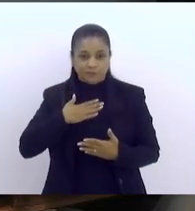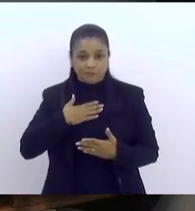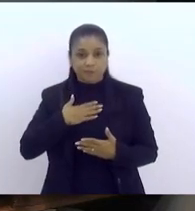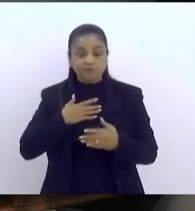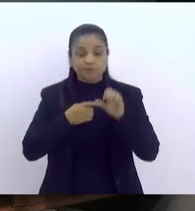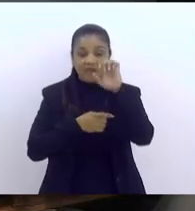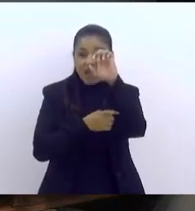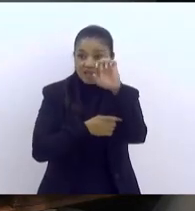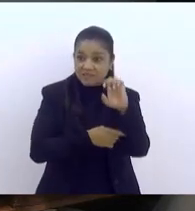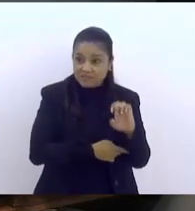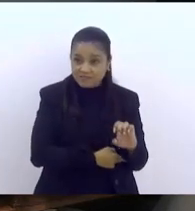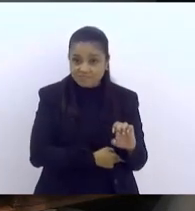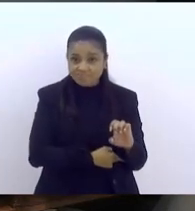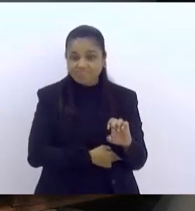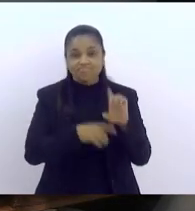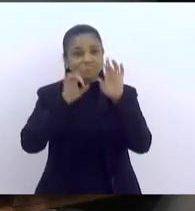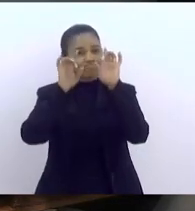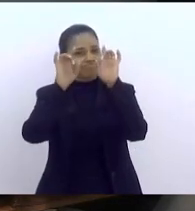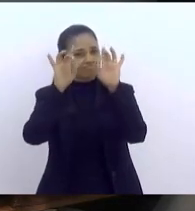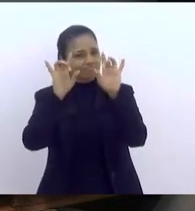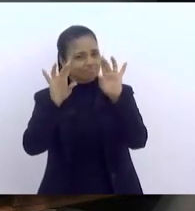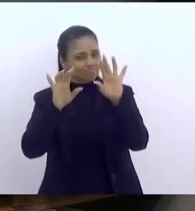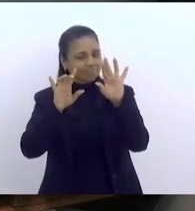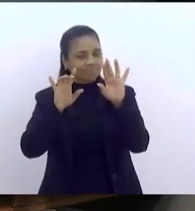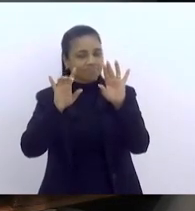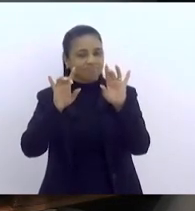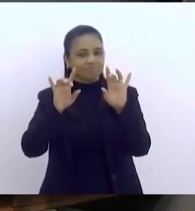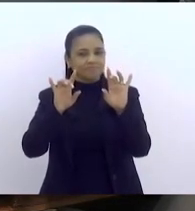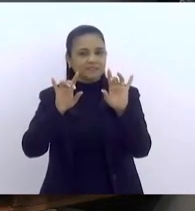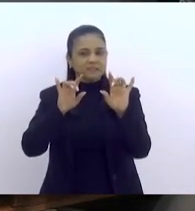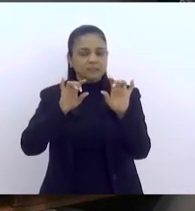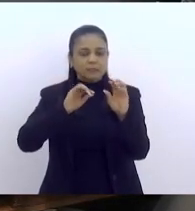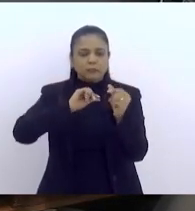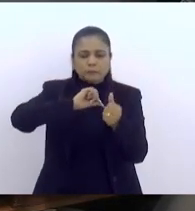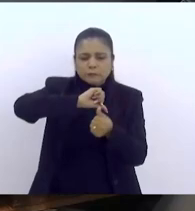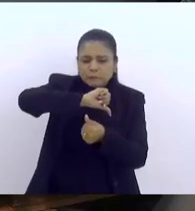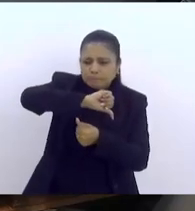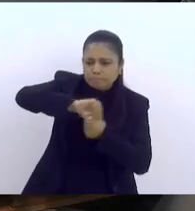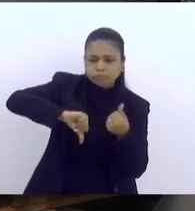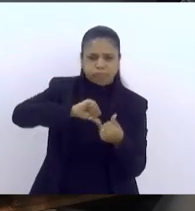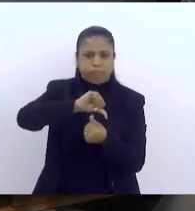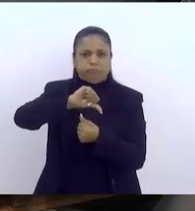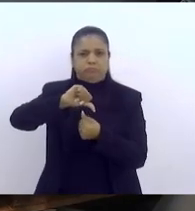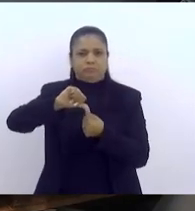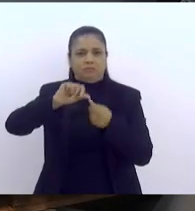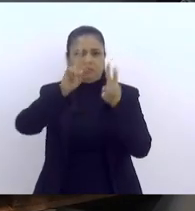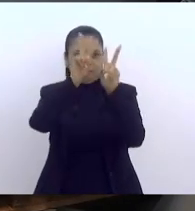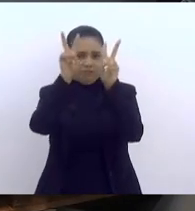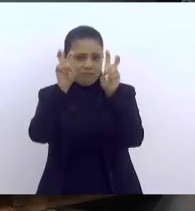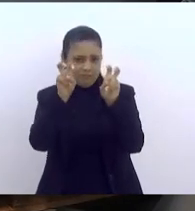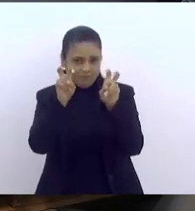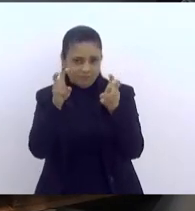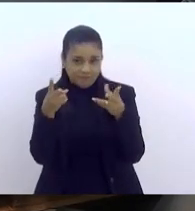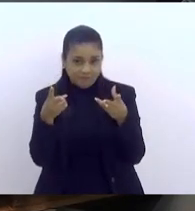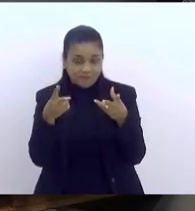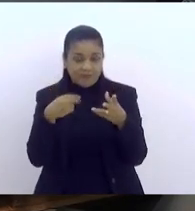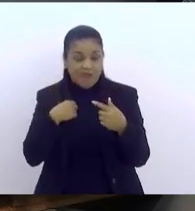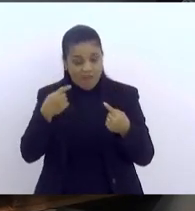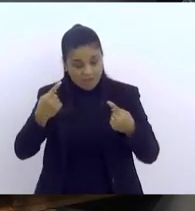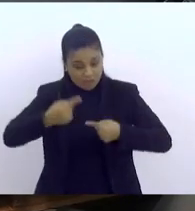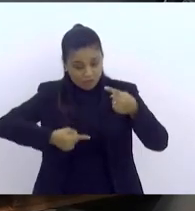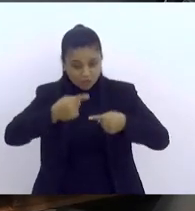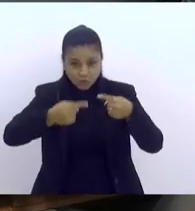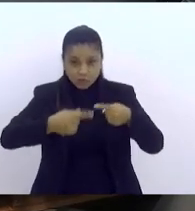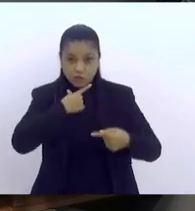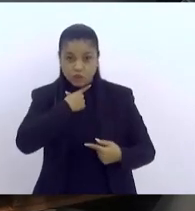esquerda é expert em distorcer os assuntos. A gente veio aqui discutir a maior honraria